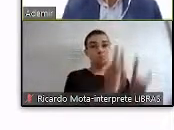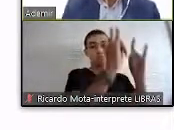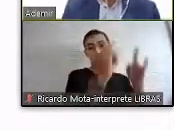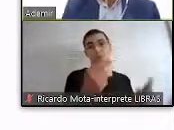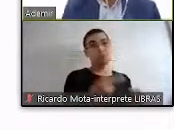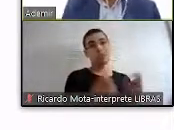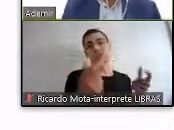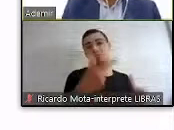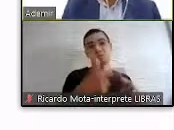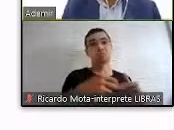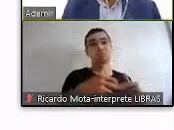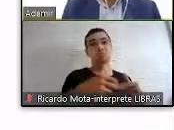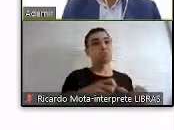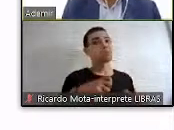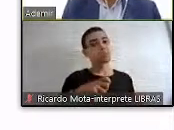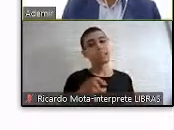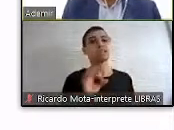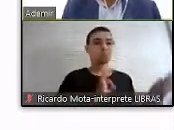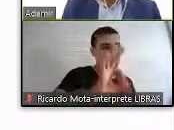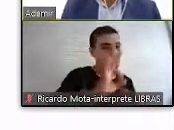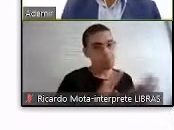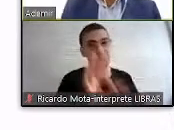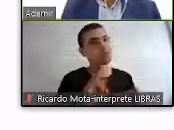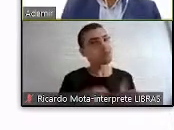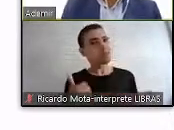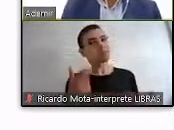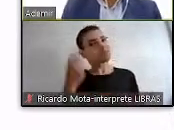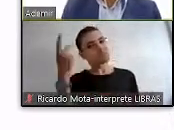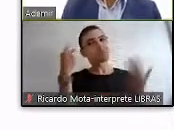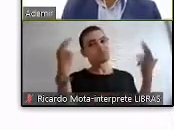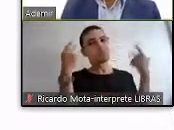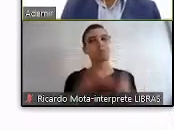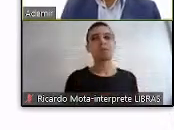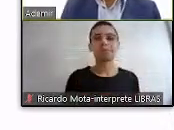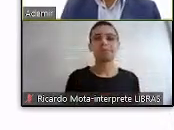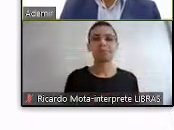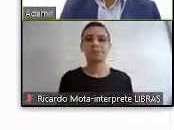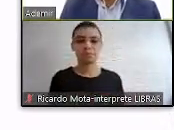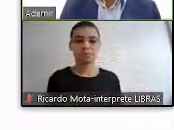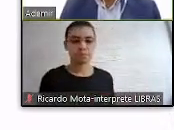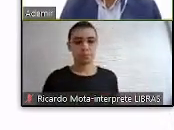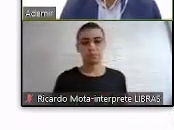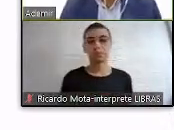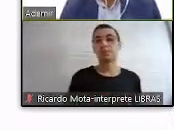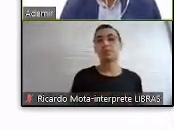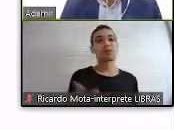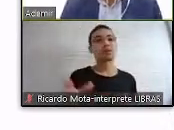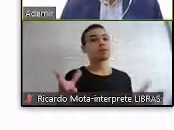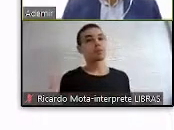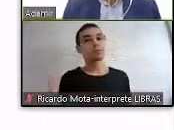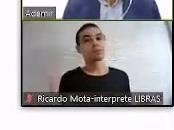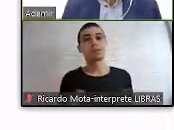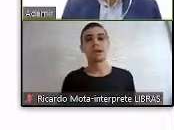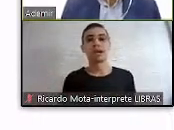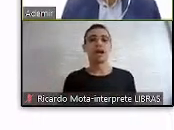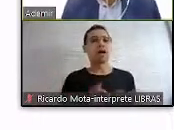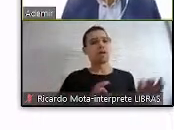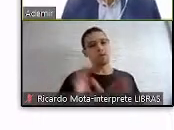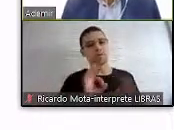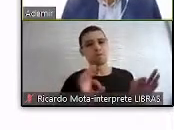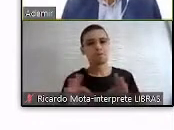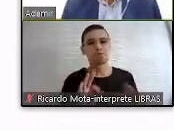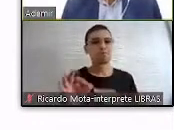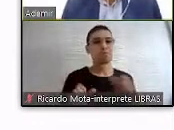estar realizando algum tipo de obra, alguma reforma. Já está em funcionamento, já está concluído, mas alguma necessidade, uma alteração de